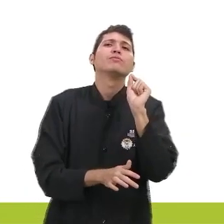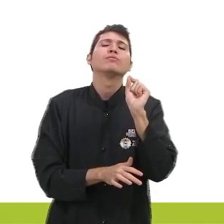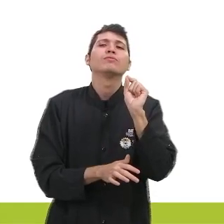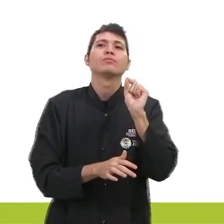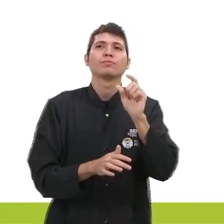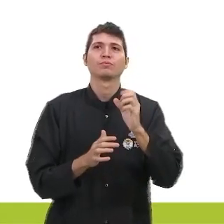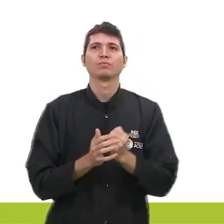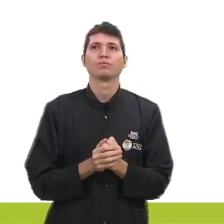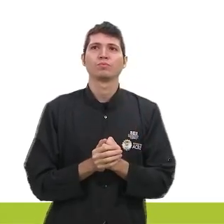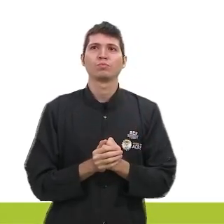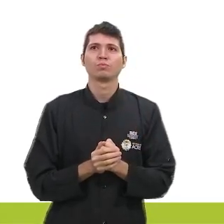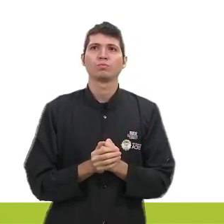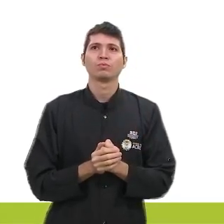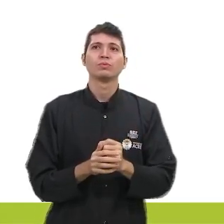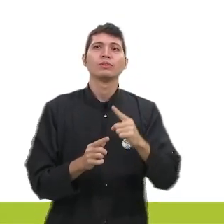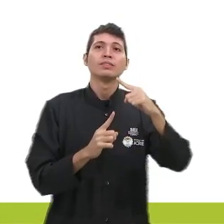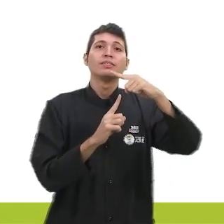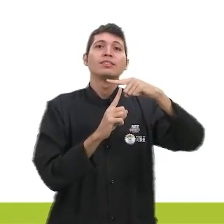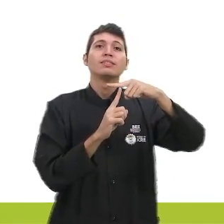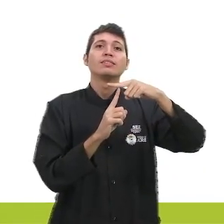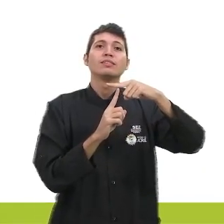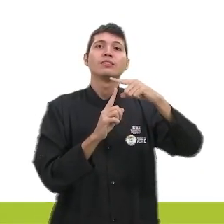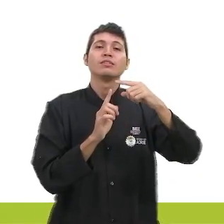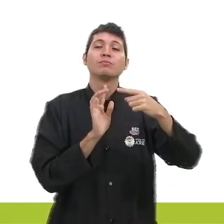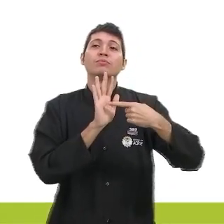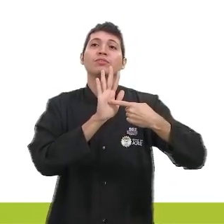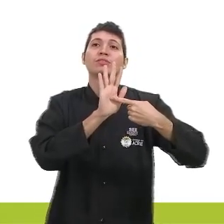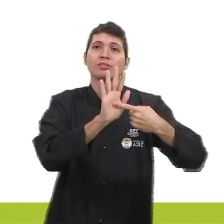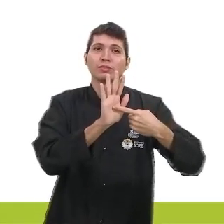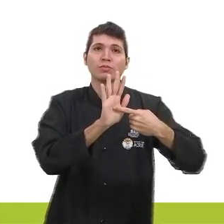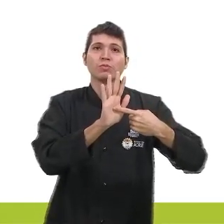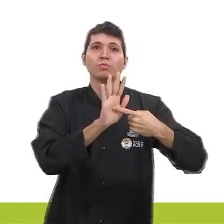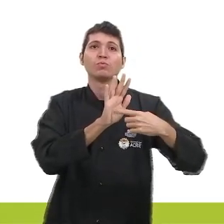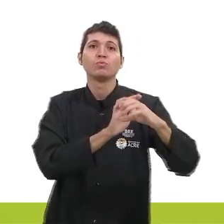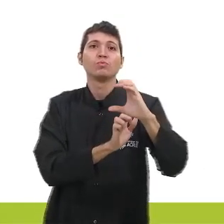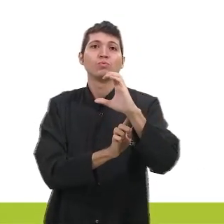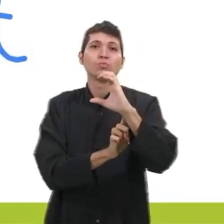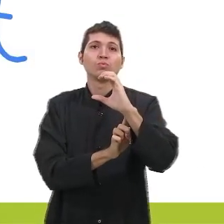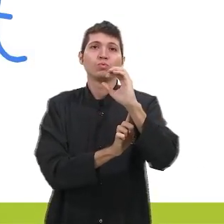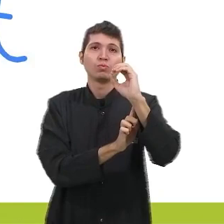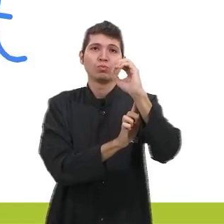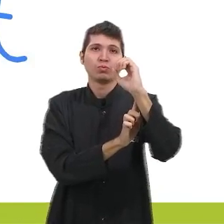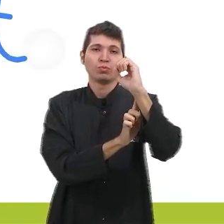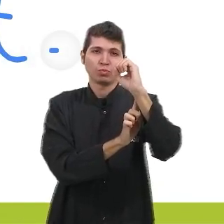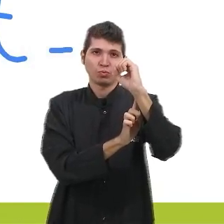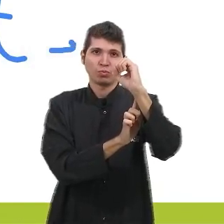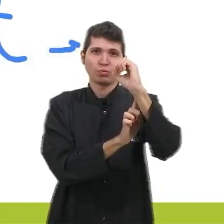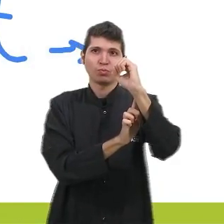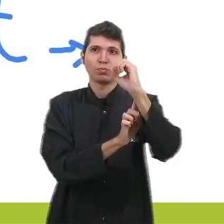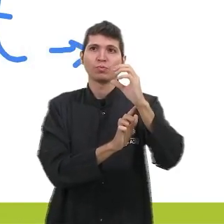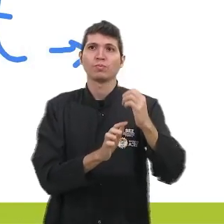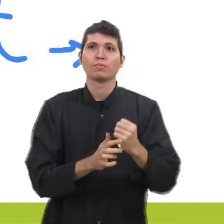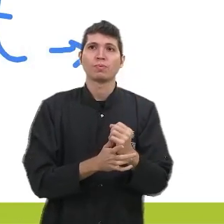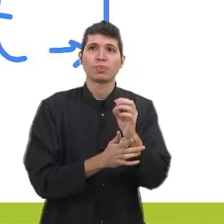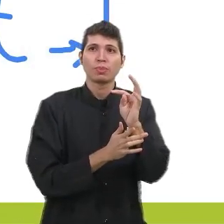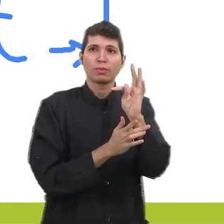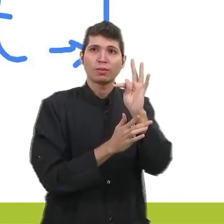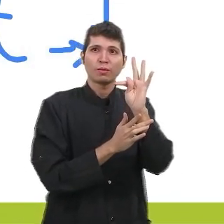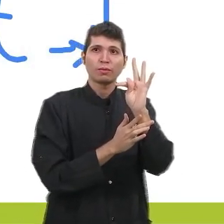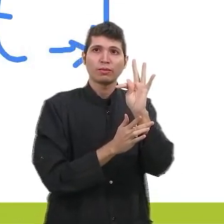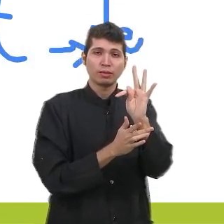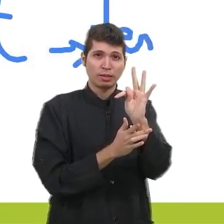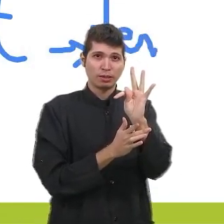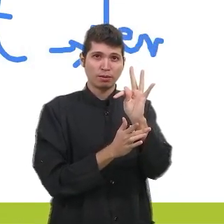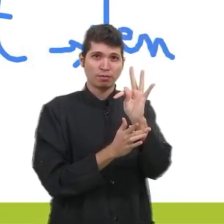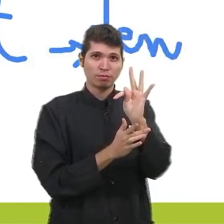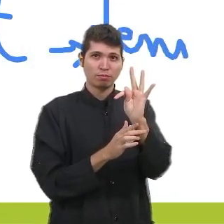tá ligado à temperatura em graus Celsius, tá bom? E o nosso T minúsculo, ele representa o tempo, tá